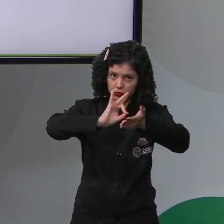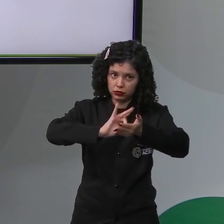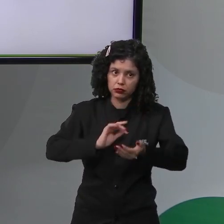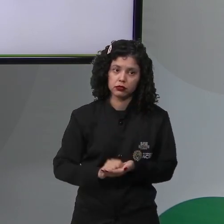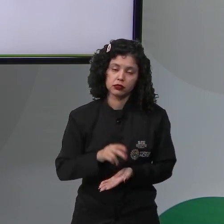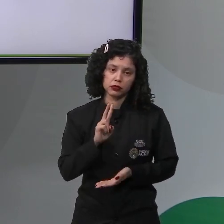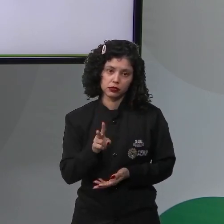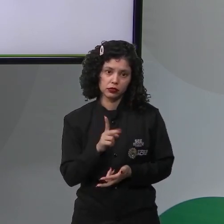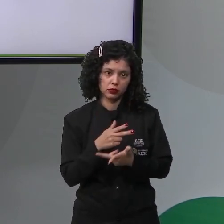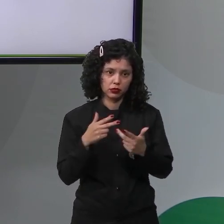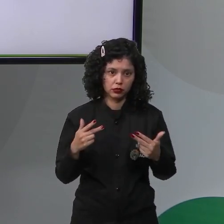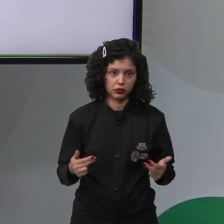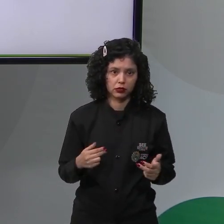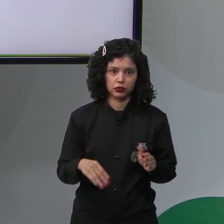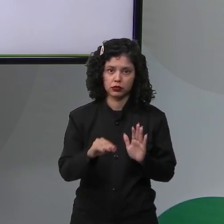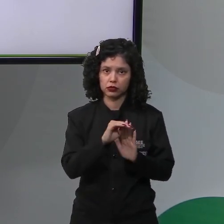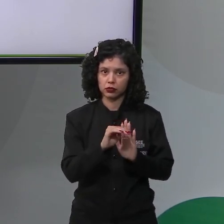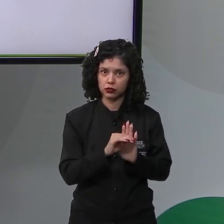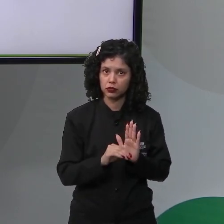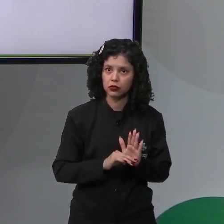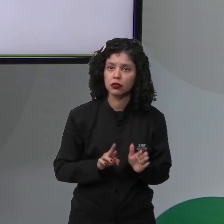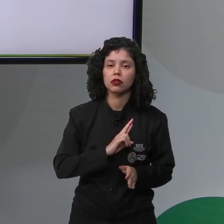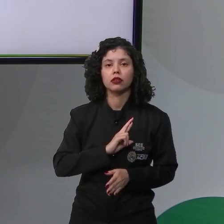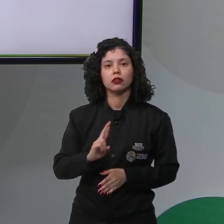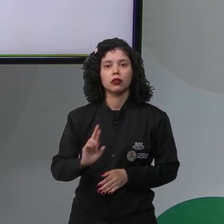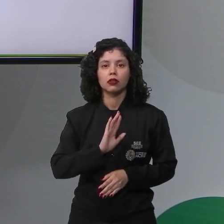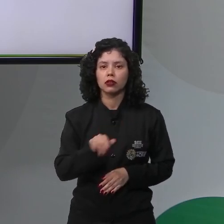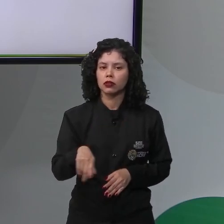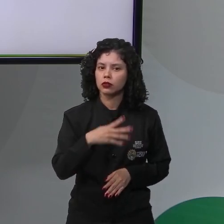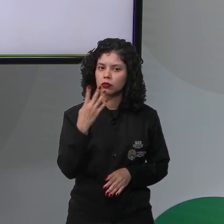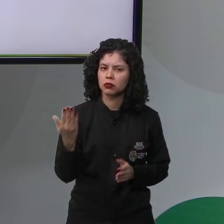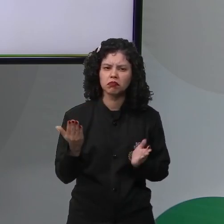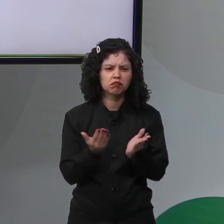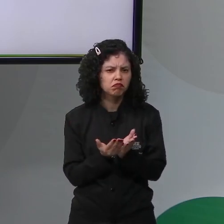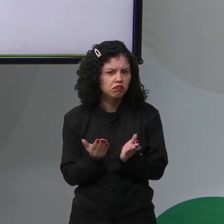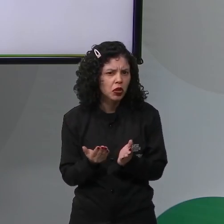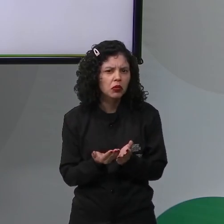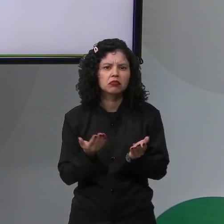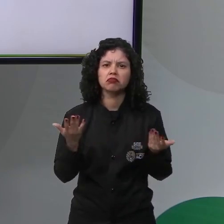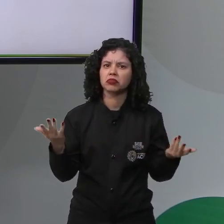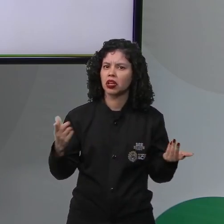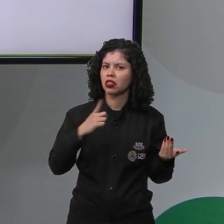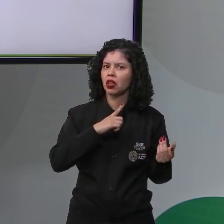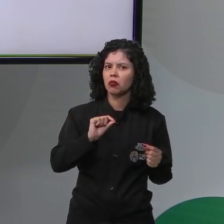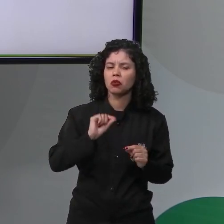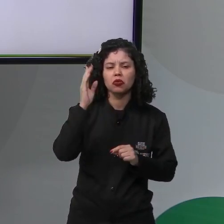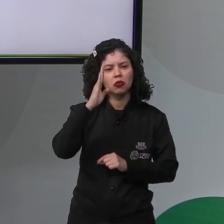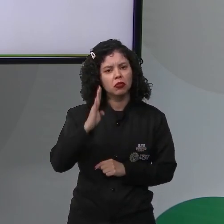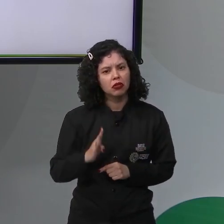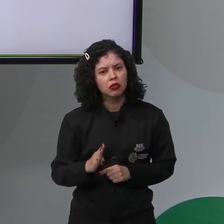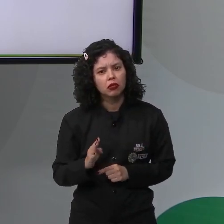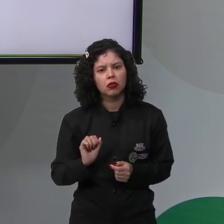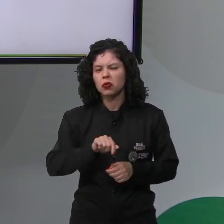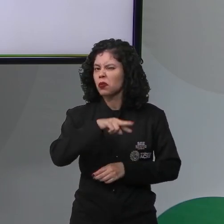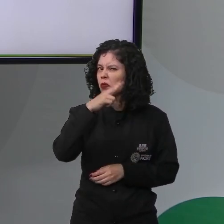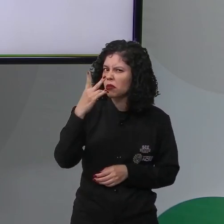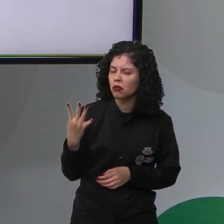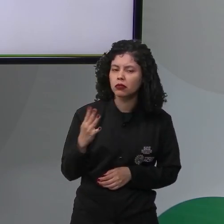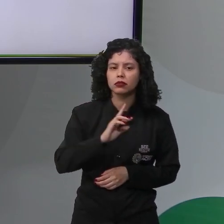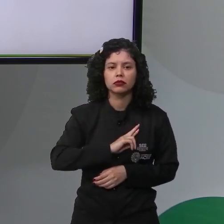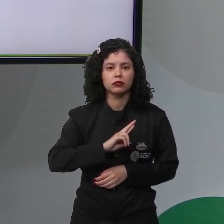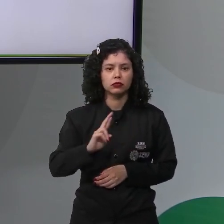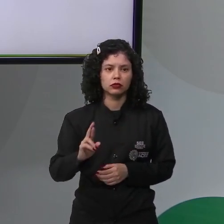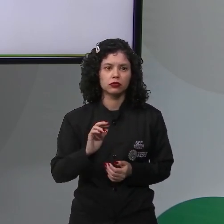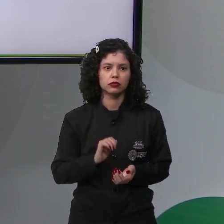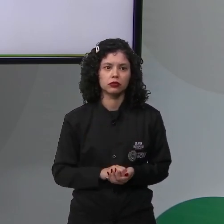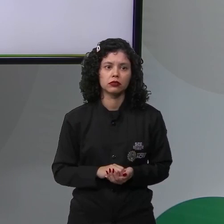A mesma coisa é o fator religioso. Quantas crenças, quantas religiões nós temos no Brasil? Quantas opções